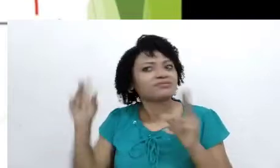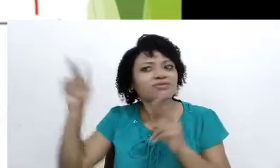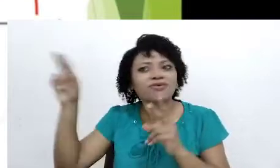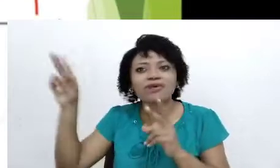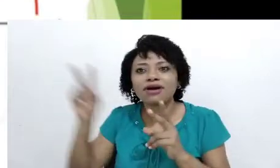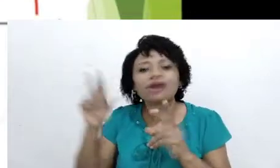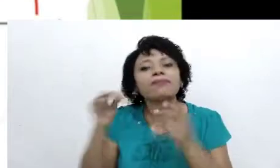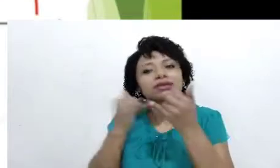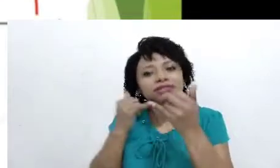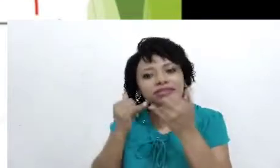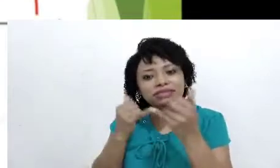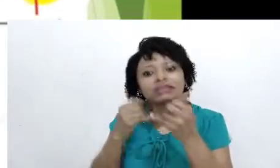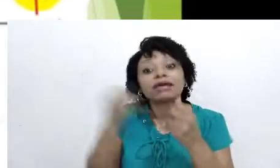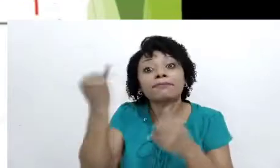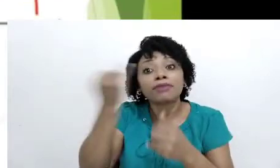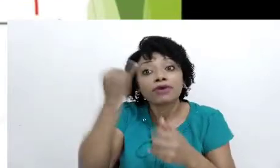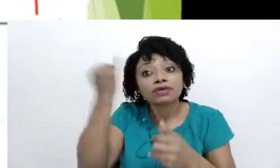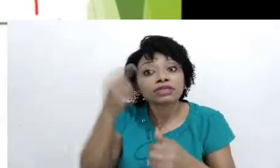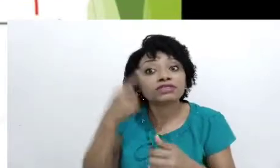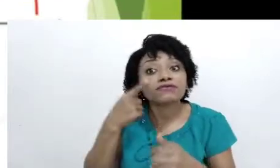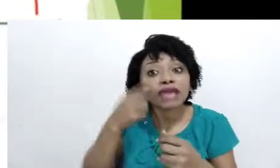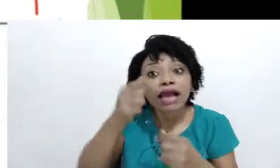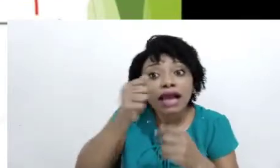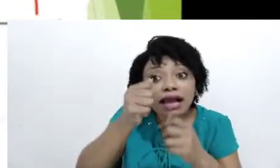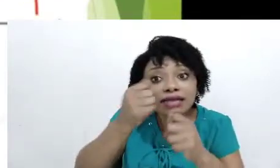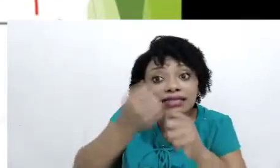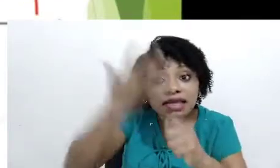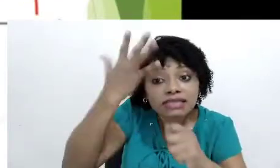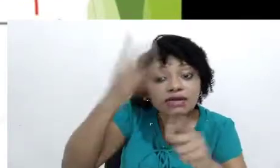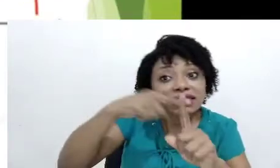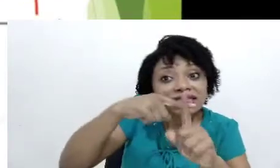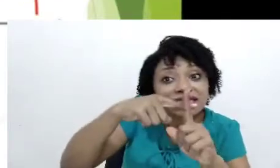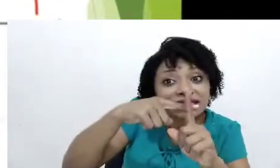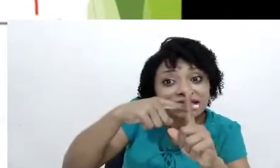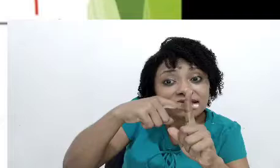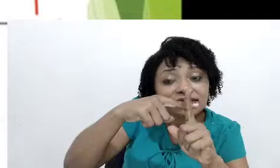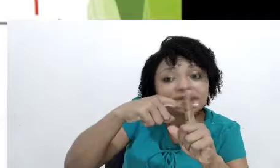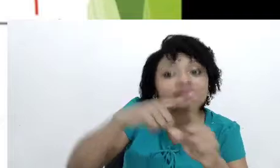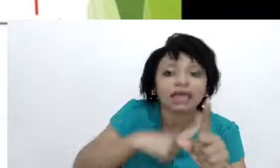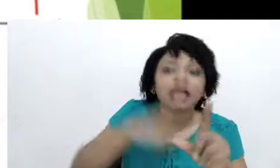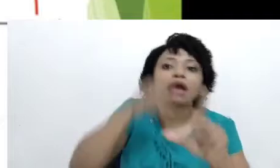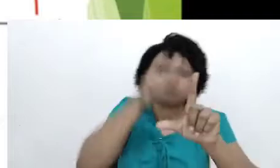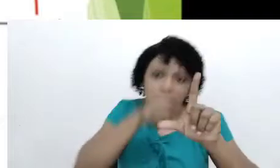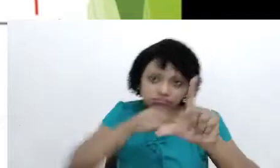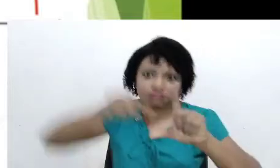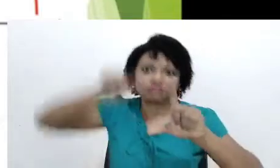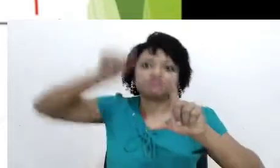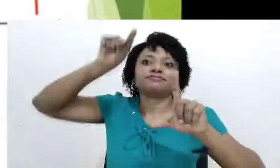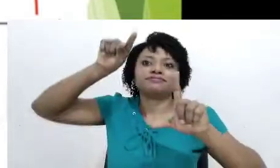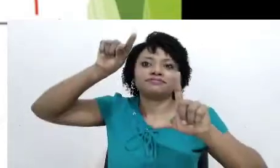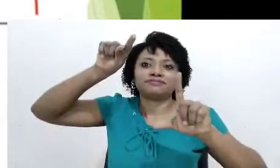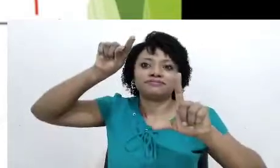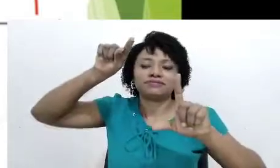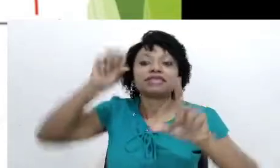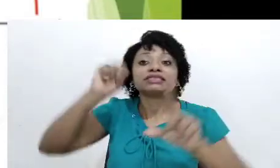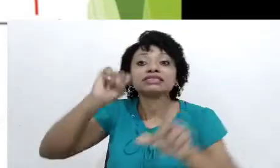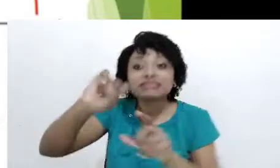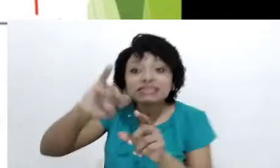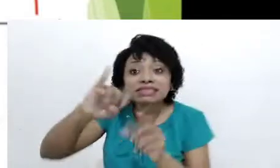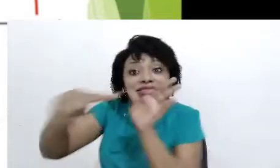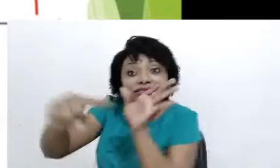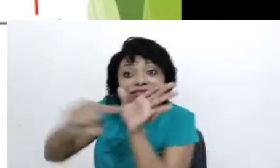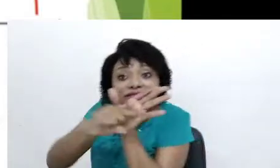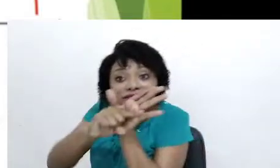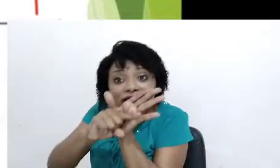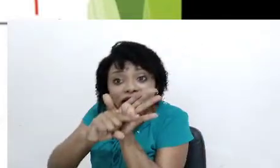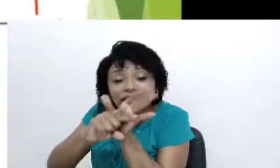cima ou com cavidade para baixo. Do mesmo jeito, olhando o sinal da aceleração. Se a aceleração for positiva,